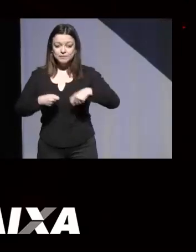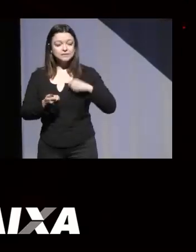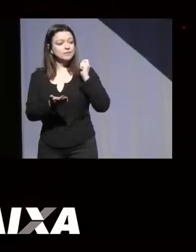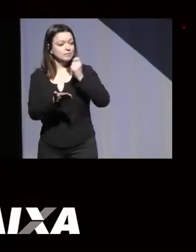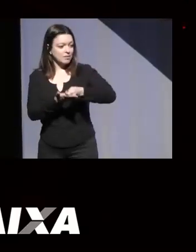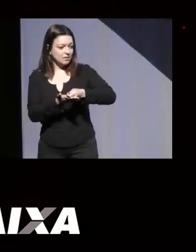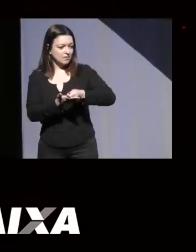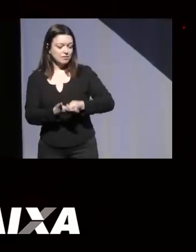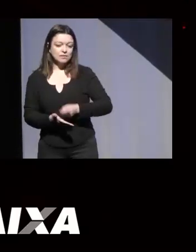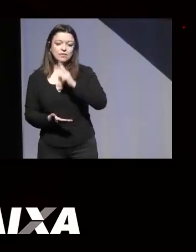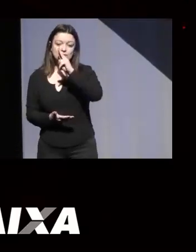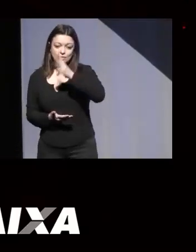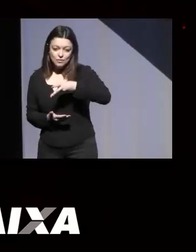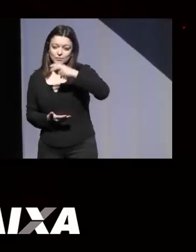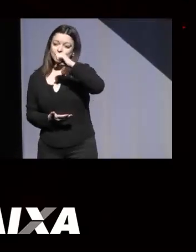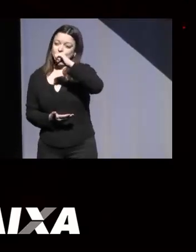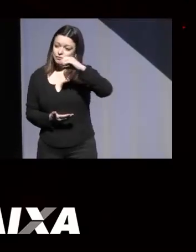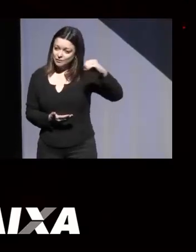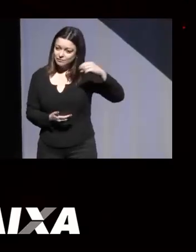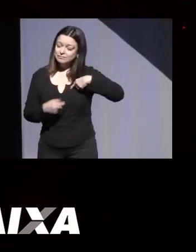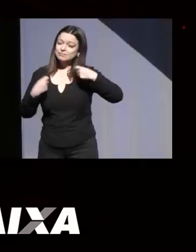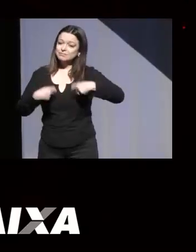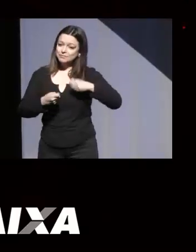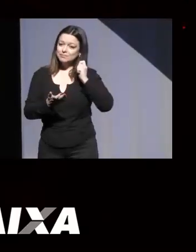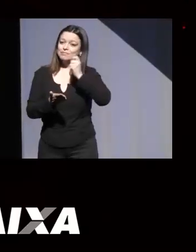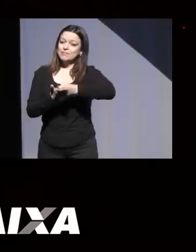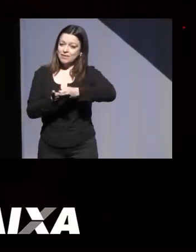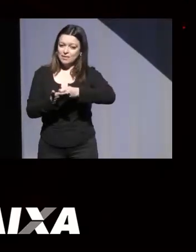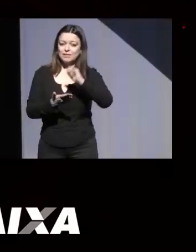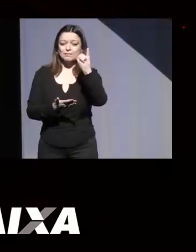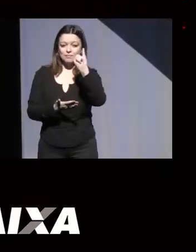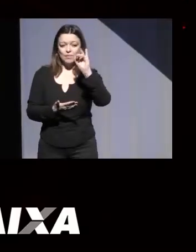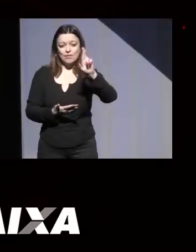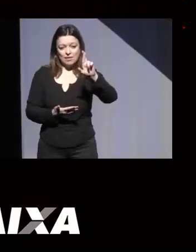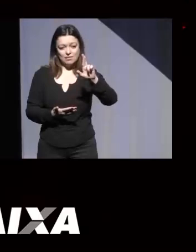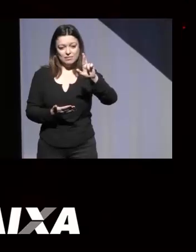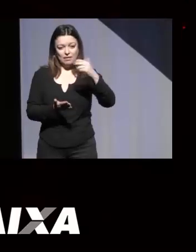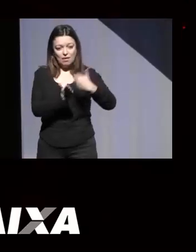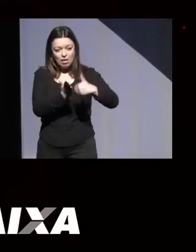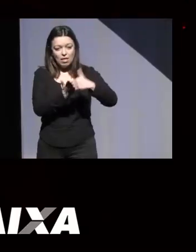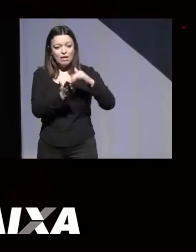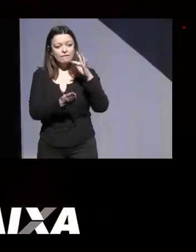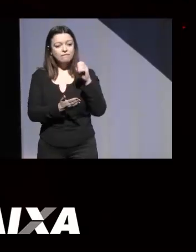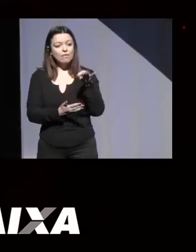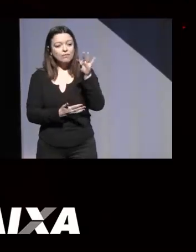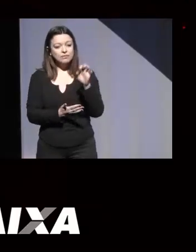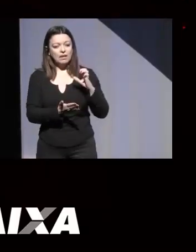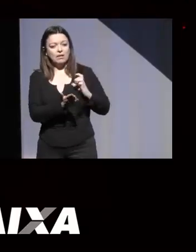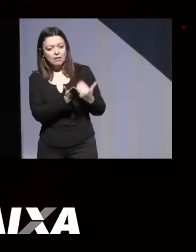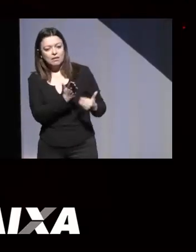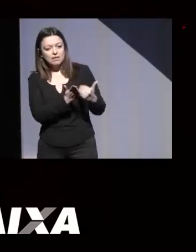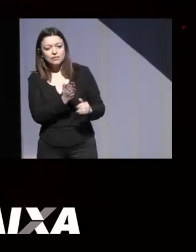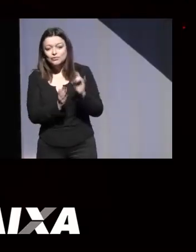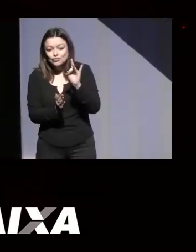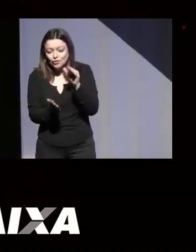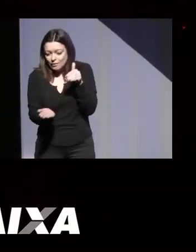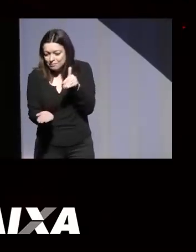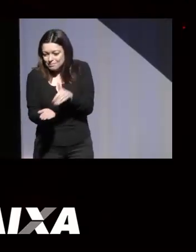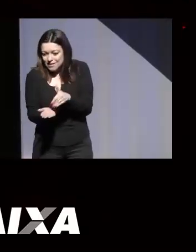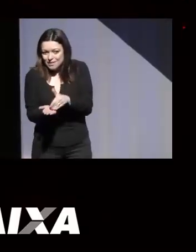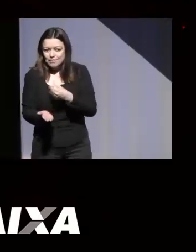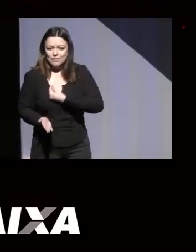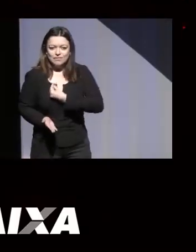2.900 reais já tem que pagar imposto de renda, já tem imposto de renda retido. São pessoas que só têm o mínimo